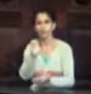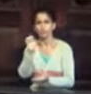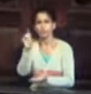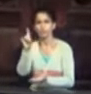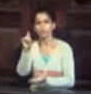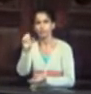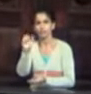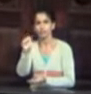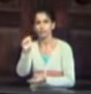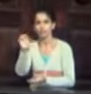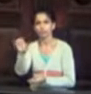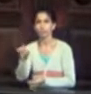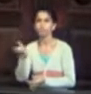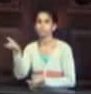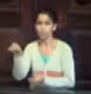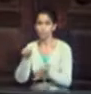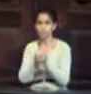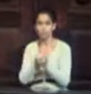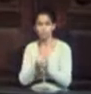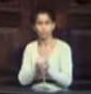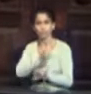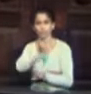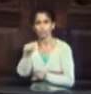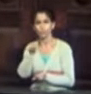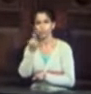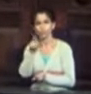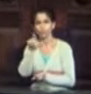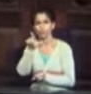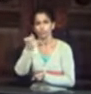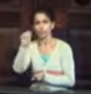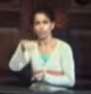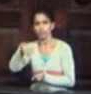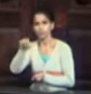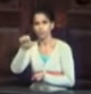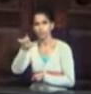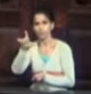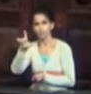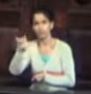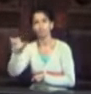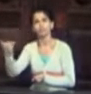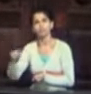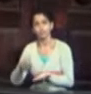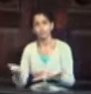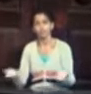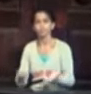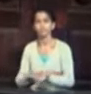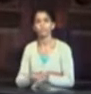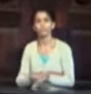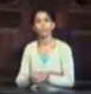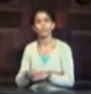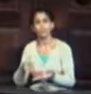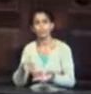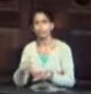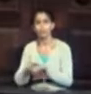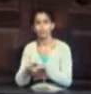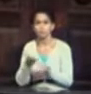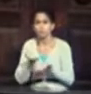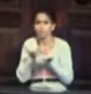Deputado Dr. Julianelli estava lá. Disse que era contrário porque a SEDAI ainda era